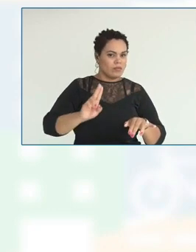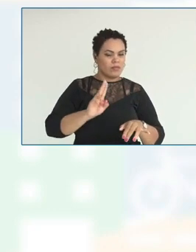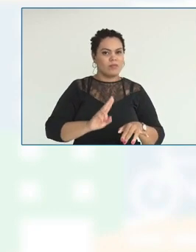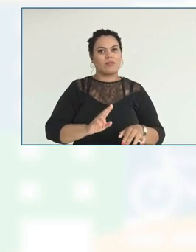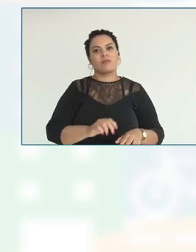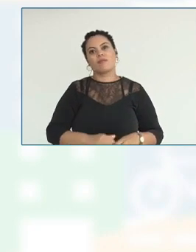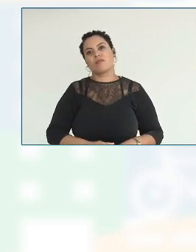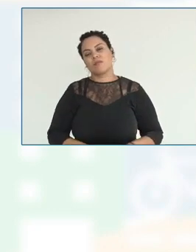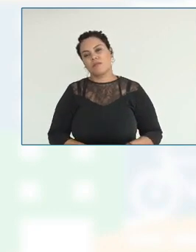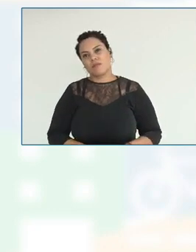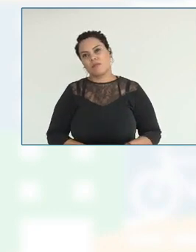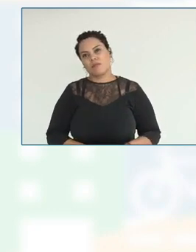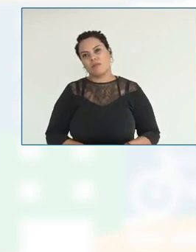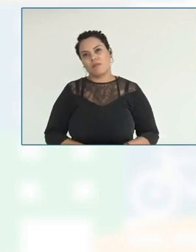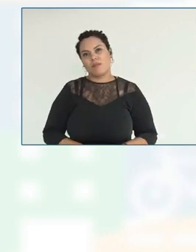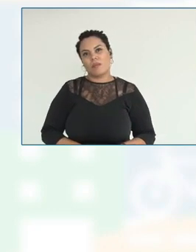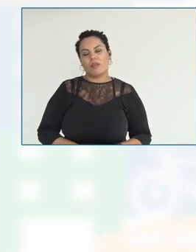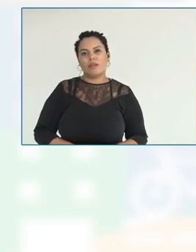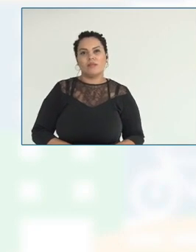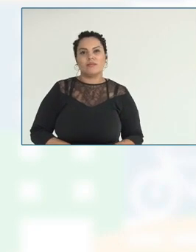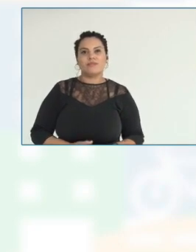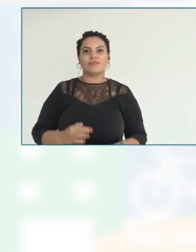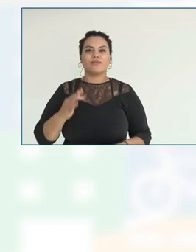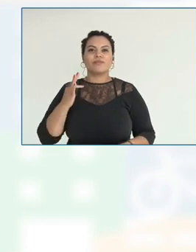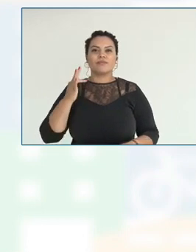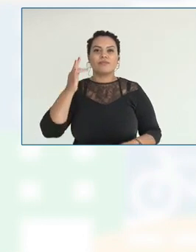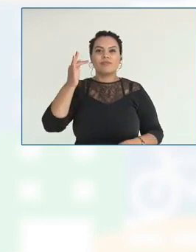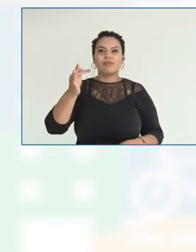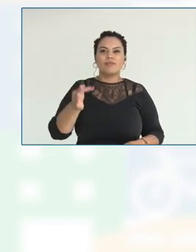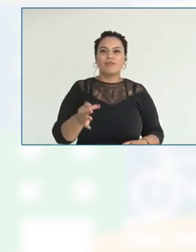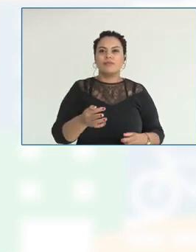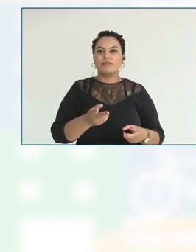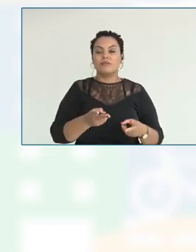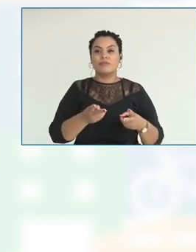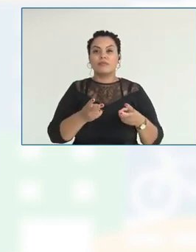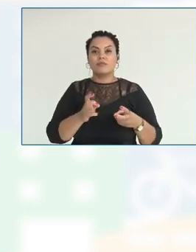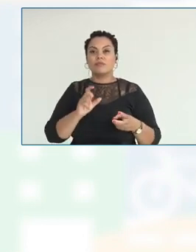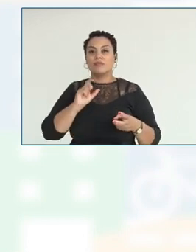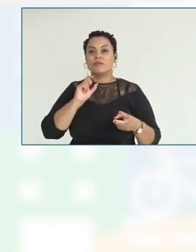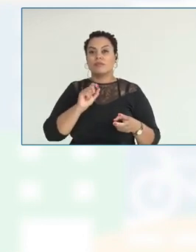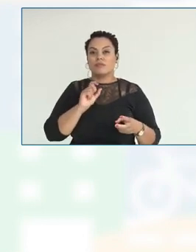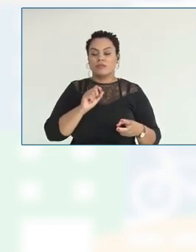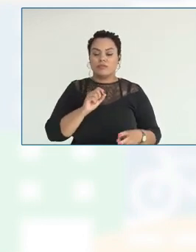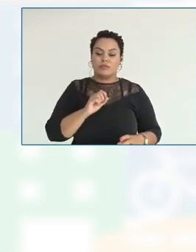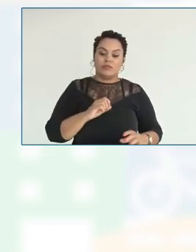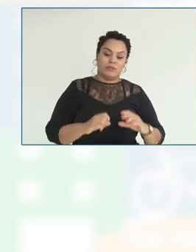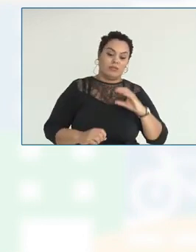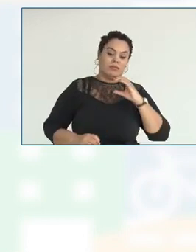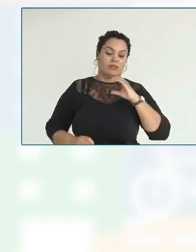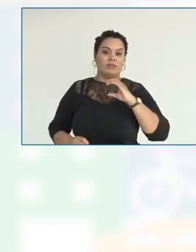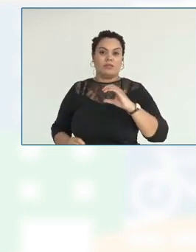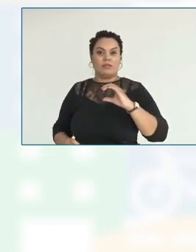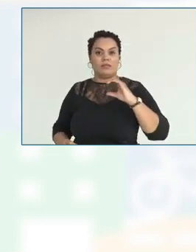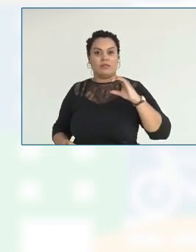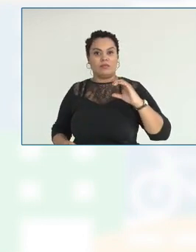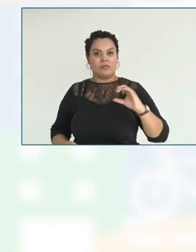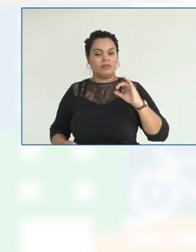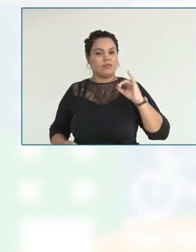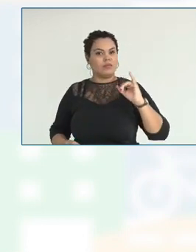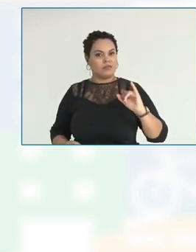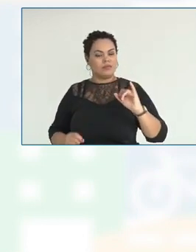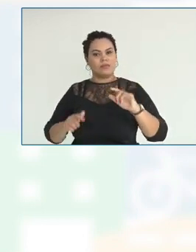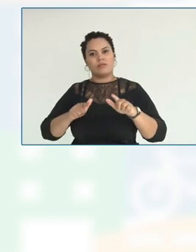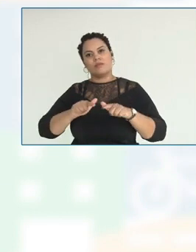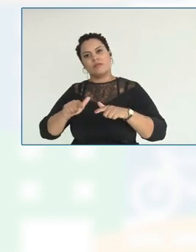Quais são as nossas perspectivas para o ano de 2023? O CCI, né, atua junto à